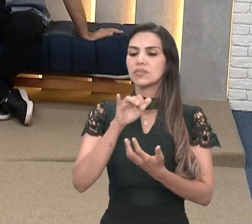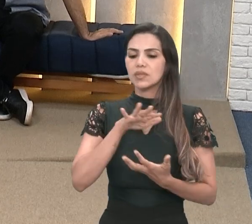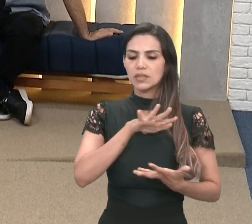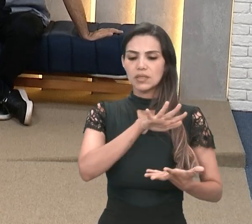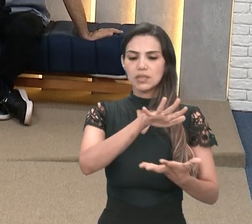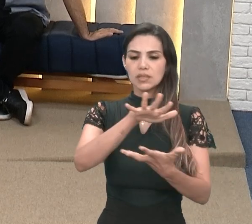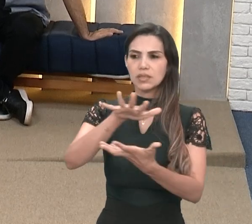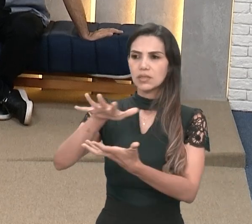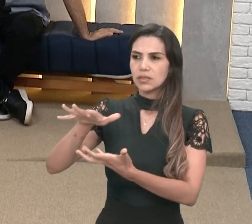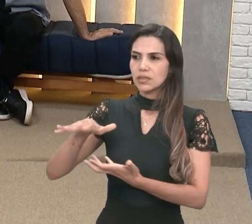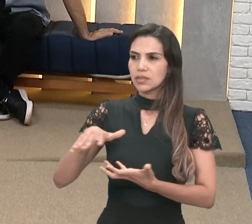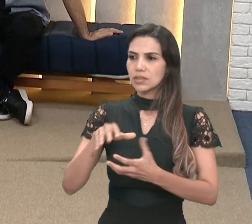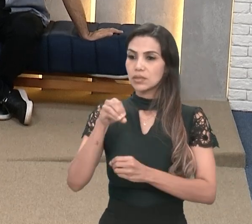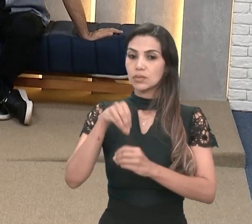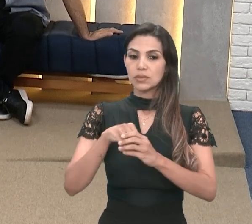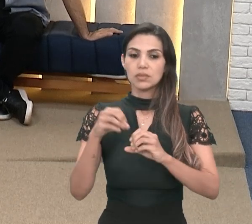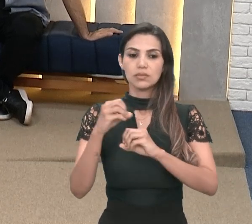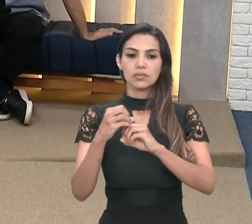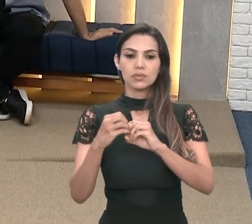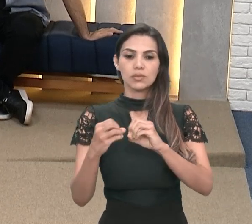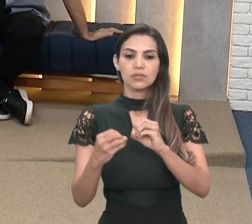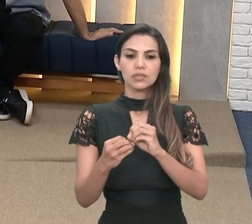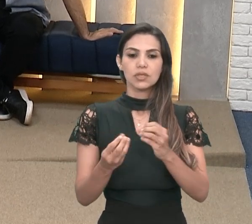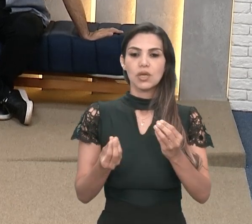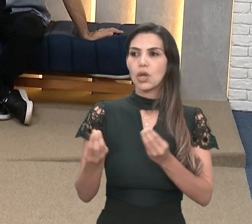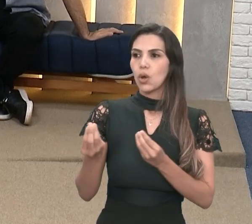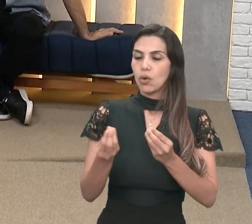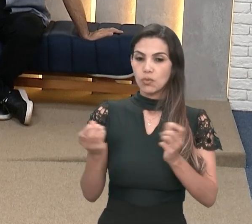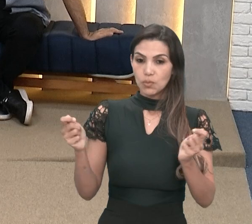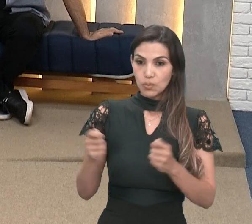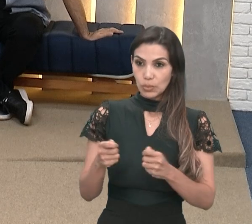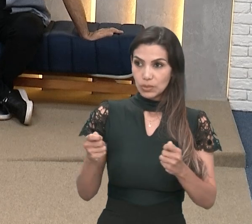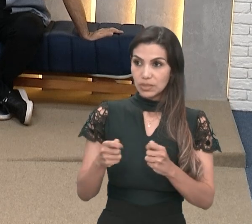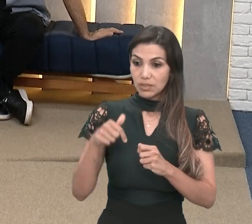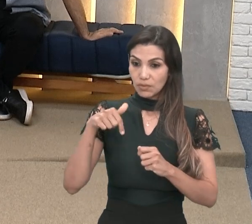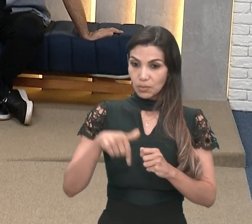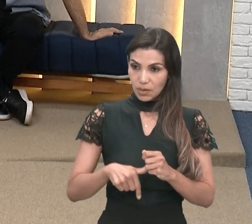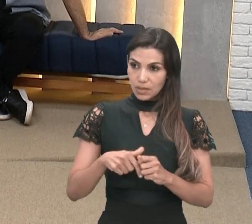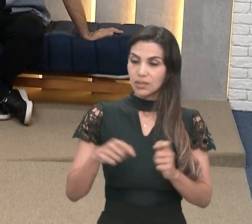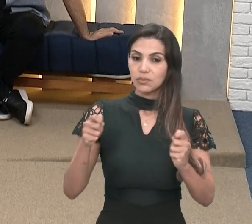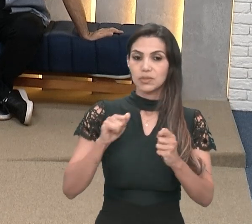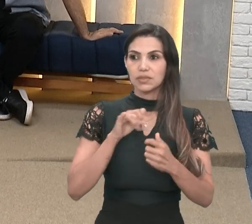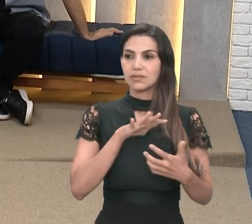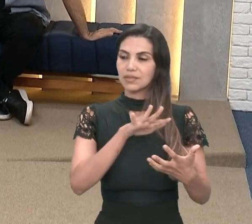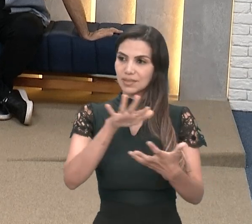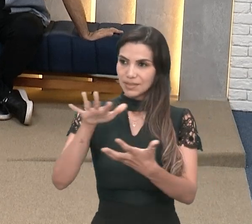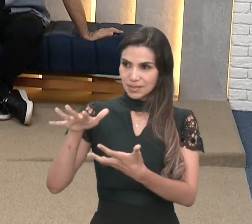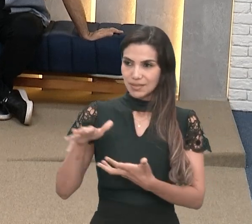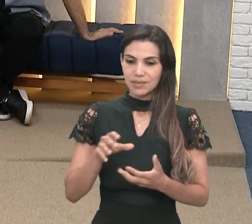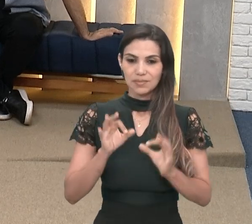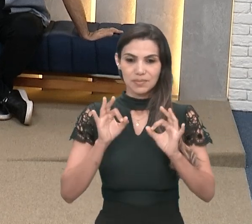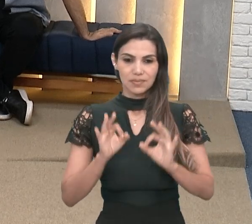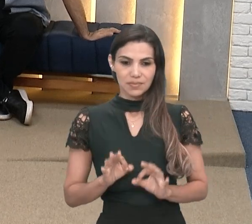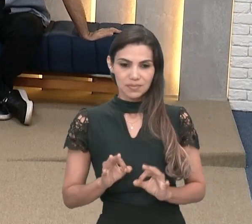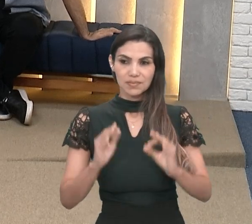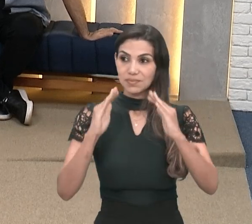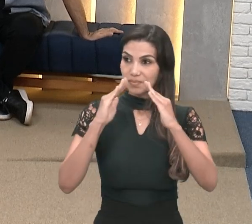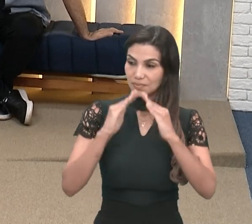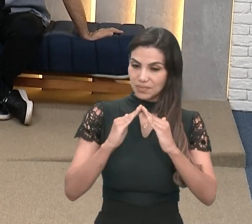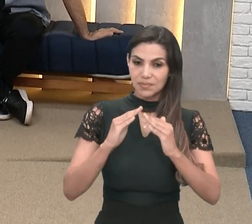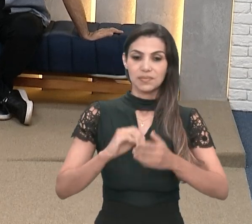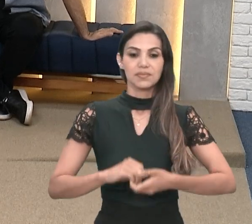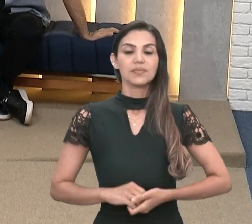Internacionalização em casa. Porque é possível fazer daqui mesmo, né, professora? É isso aí, Cássio. E é muito importante a gente ter